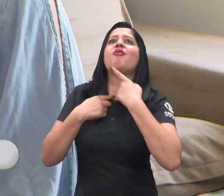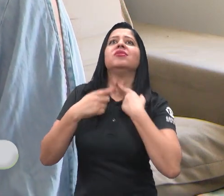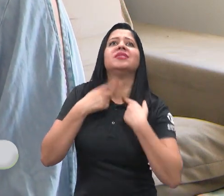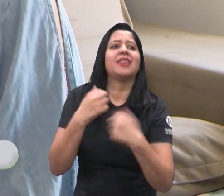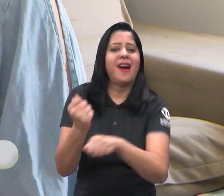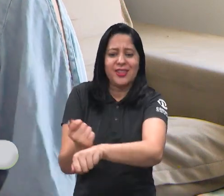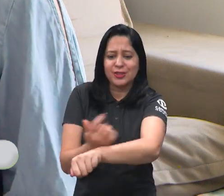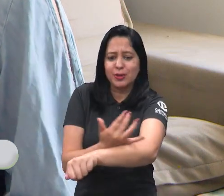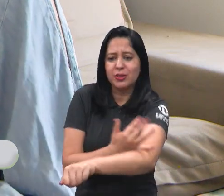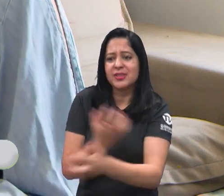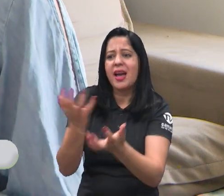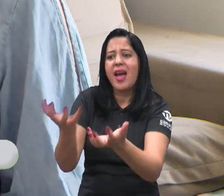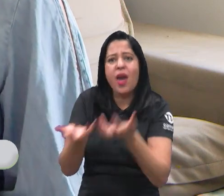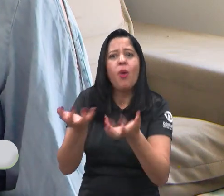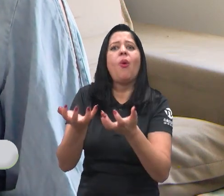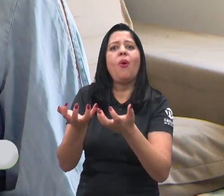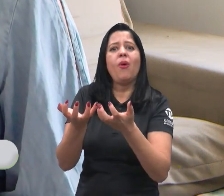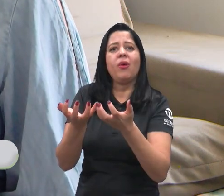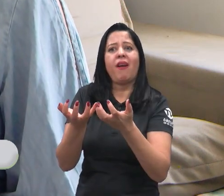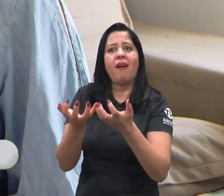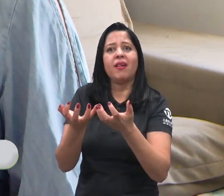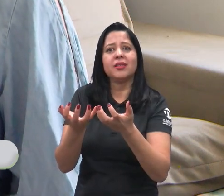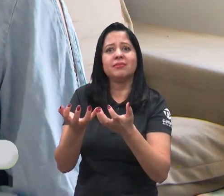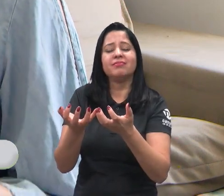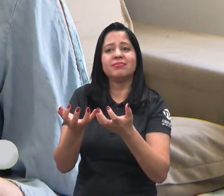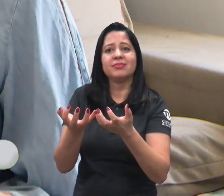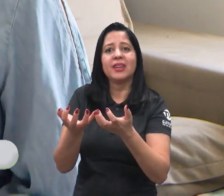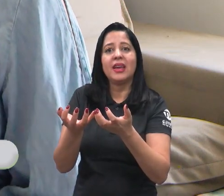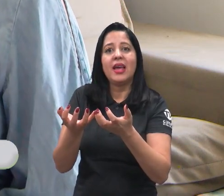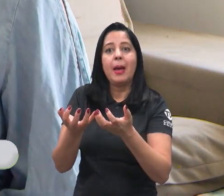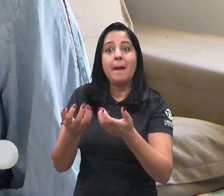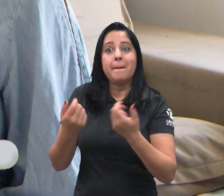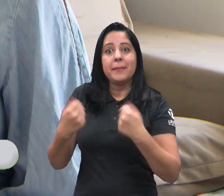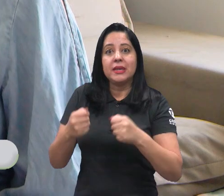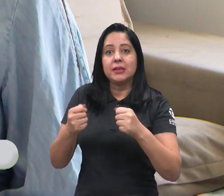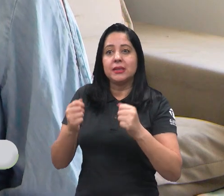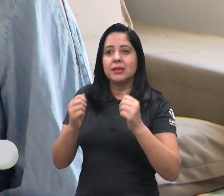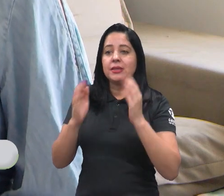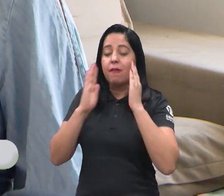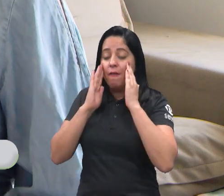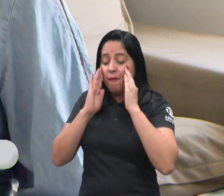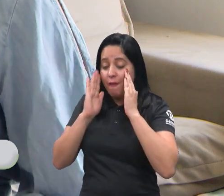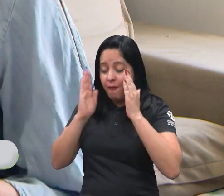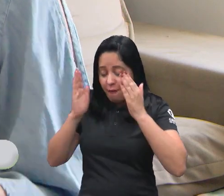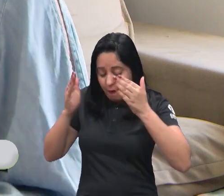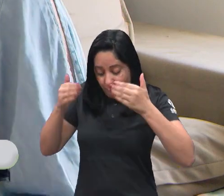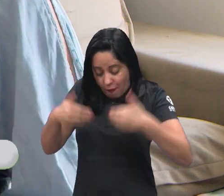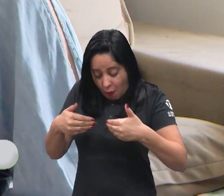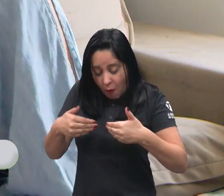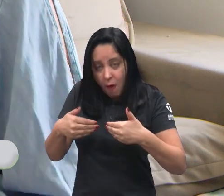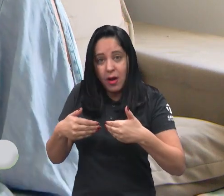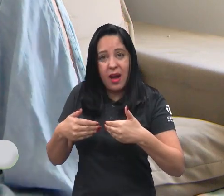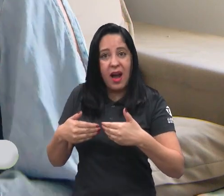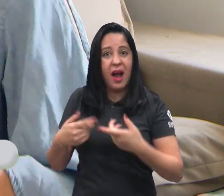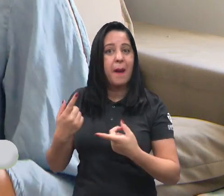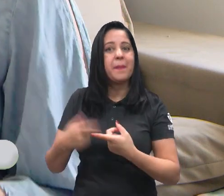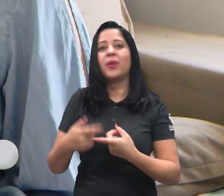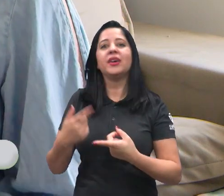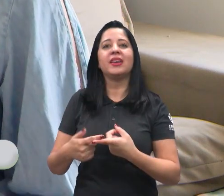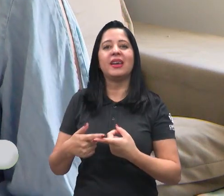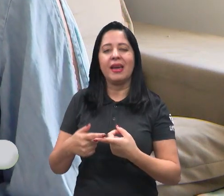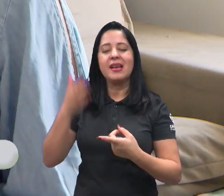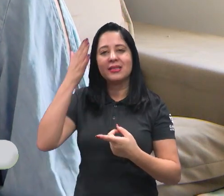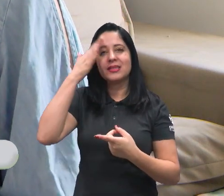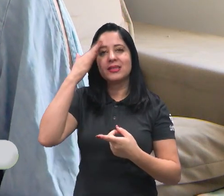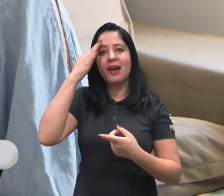grande, que eu falei, eu preciso estudar e aprender, focar no meu eu feminino, Porque a gente só se torna mãe quando parece que se